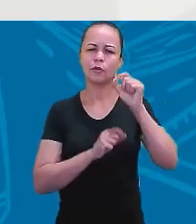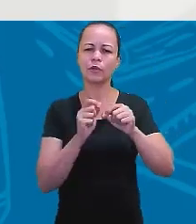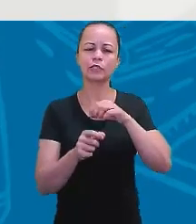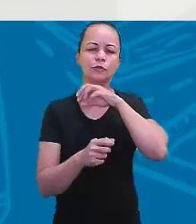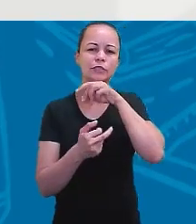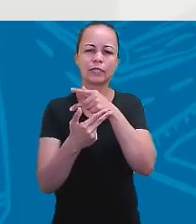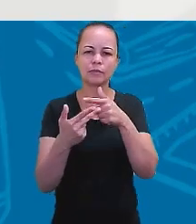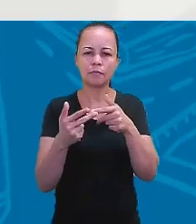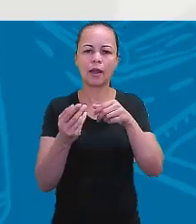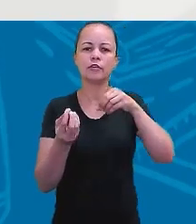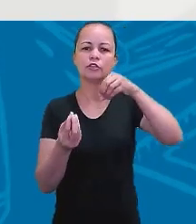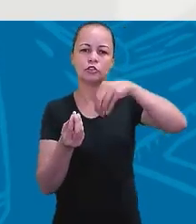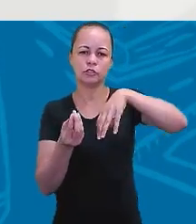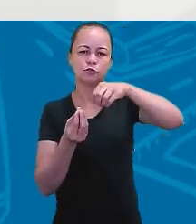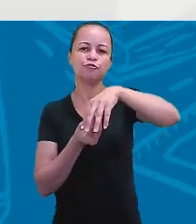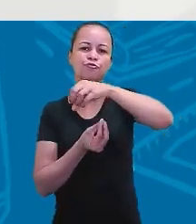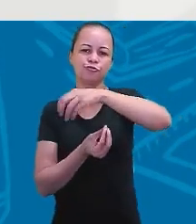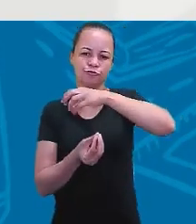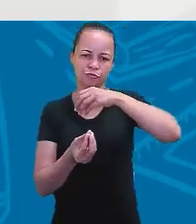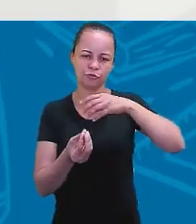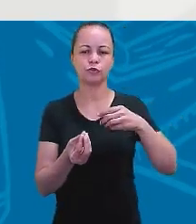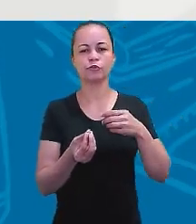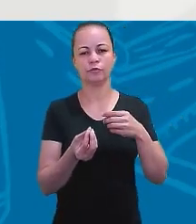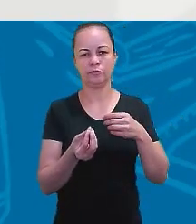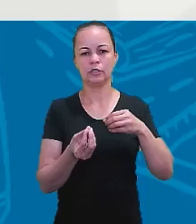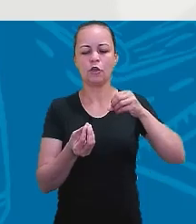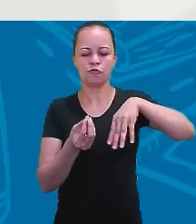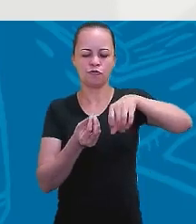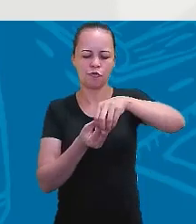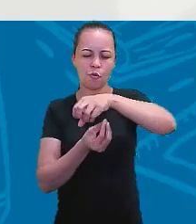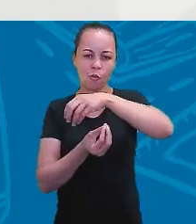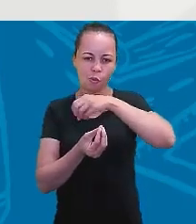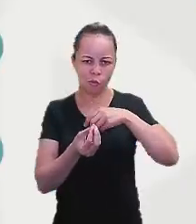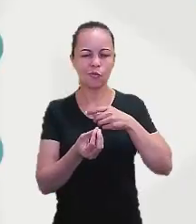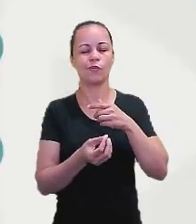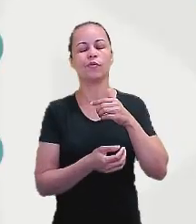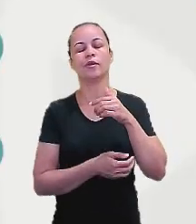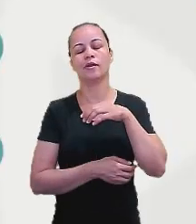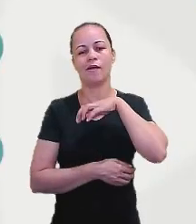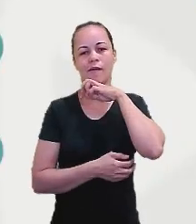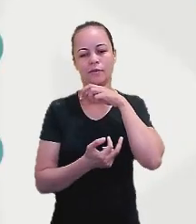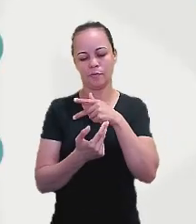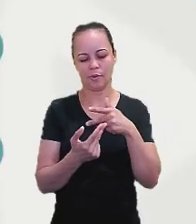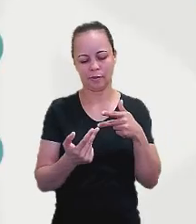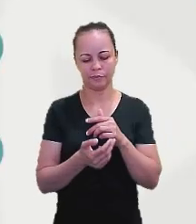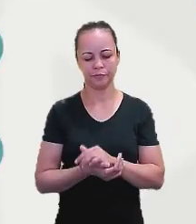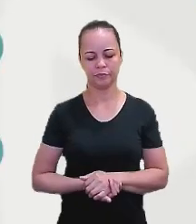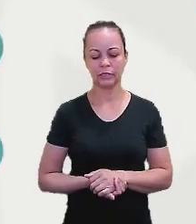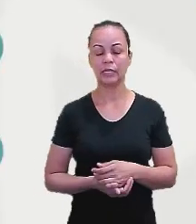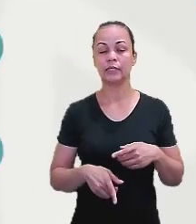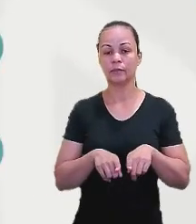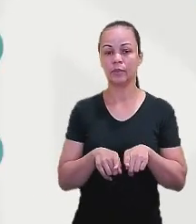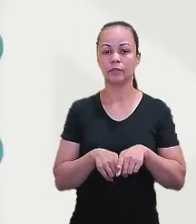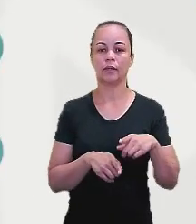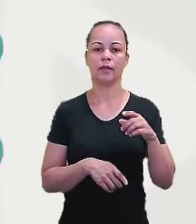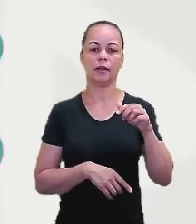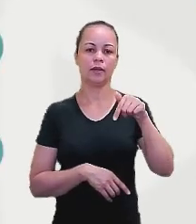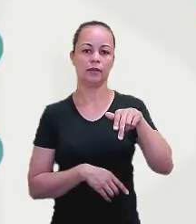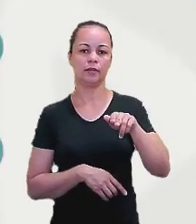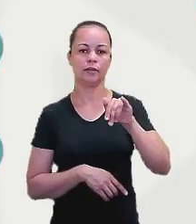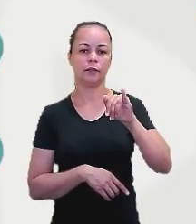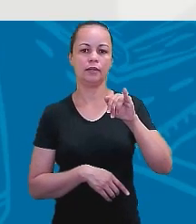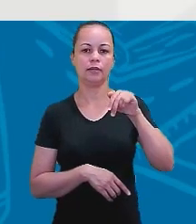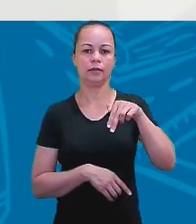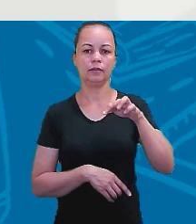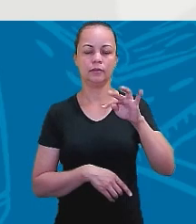animais e dos fungos. Isso mesmo que você ouviu. Fungos e animais. E a gente tem a quitina, que é um açúcar de reserva